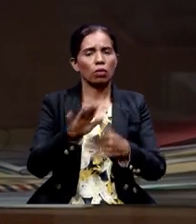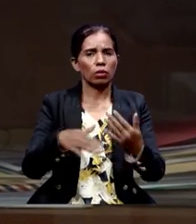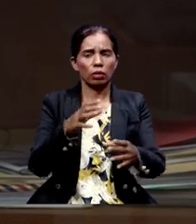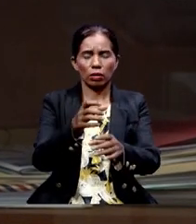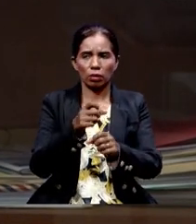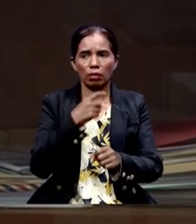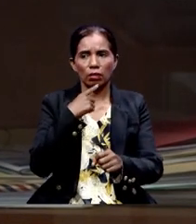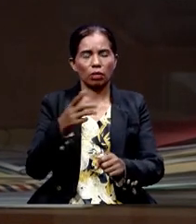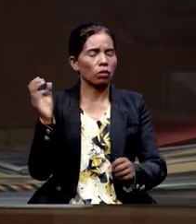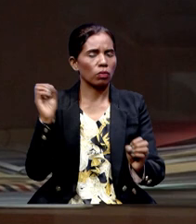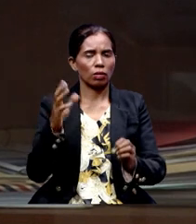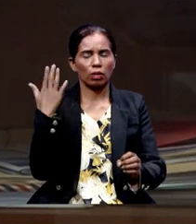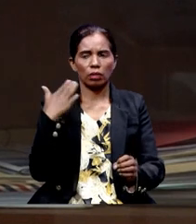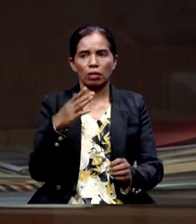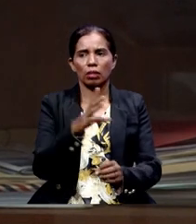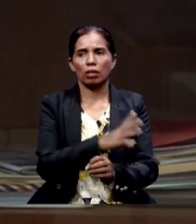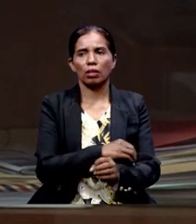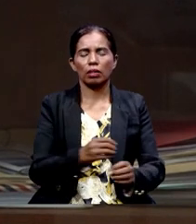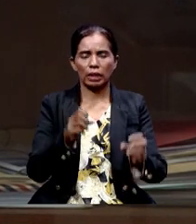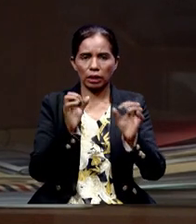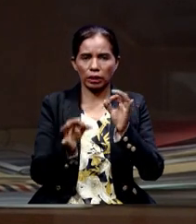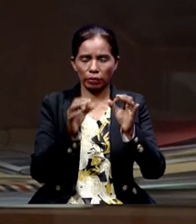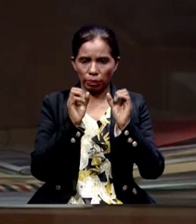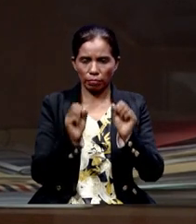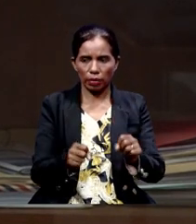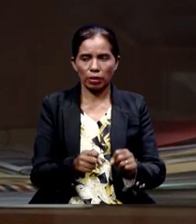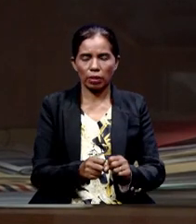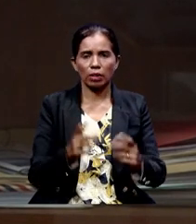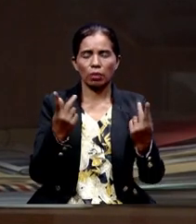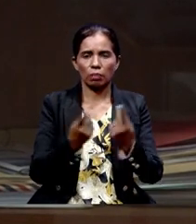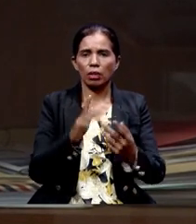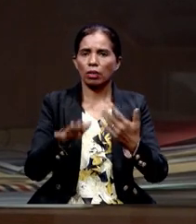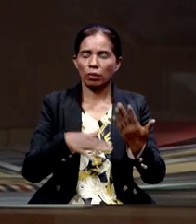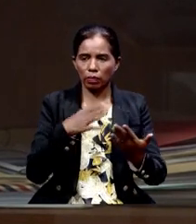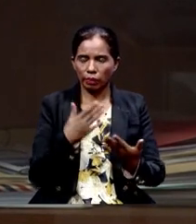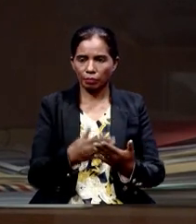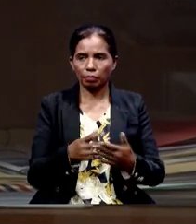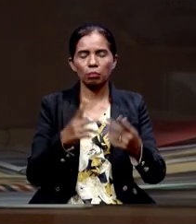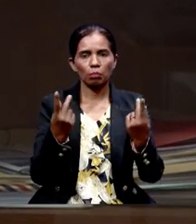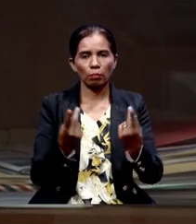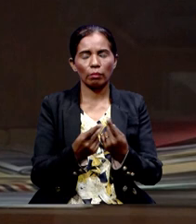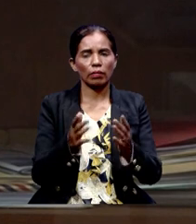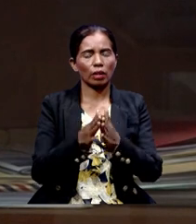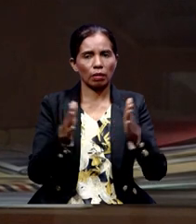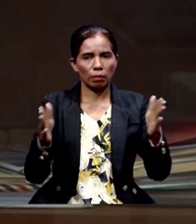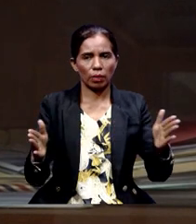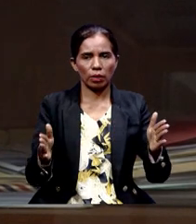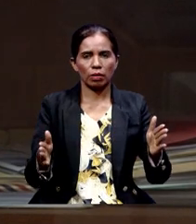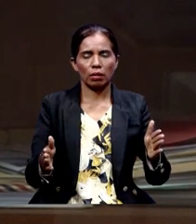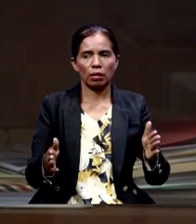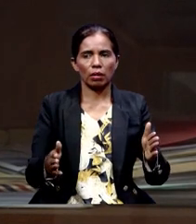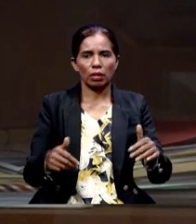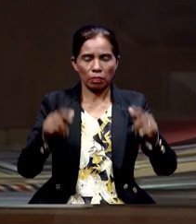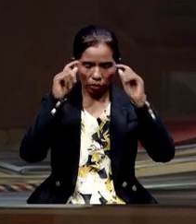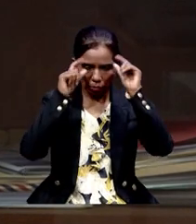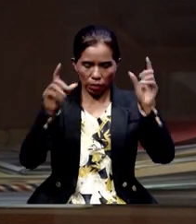temi uluk la tor himu agora rin ulele se bele se empresa hotu empresário, empresário se território toma tanto